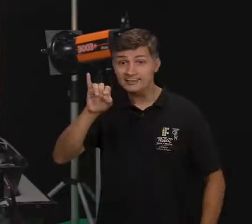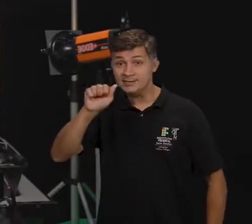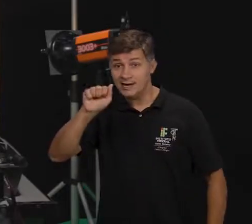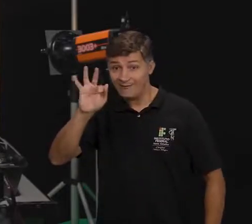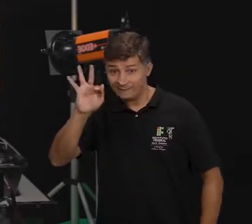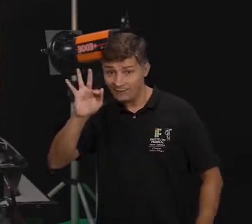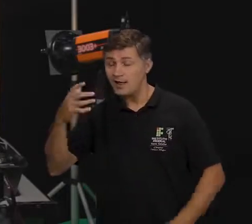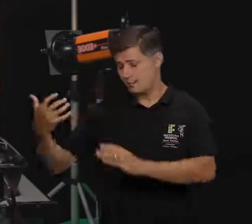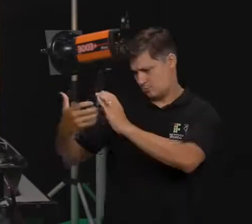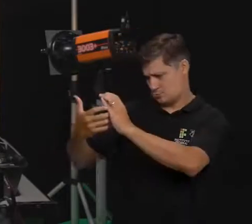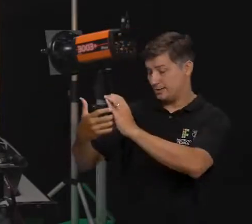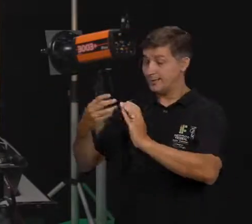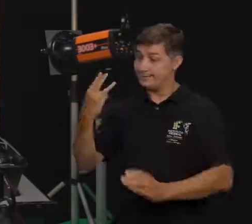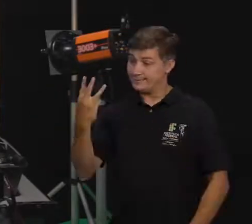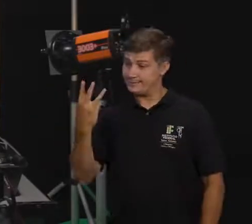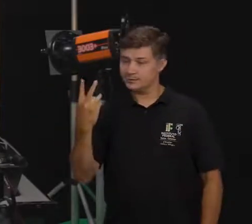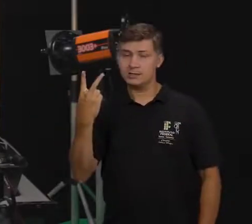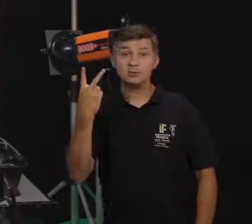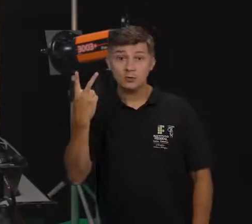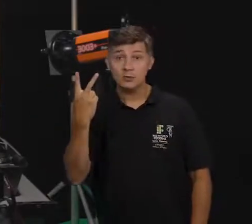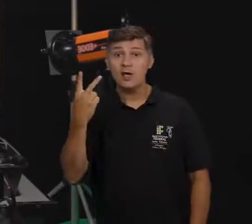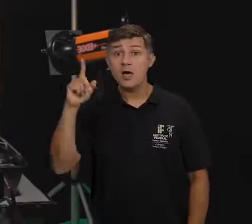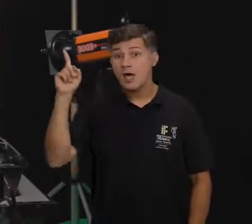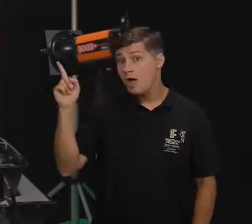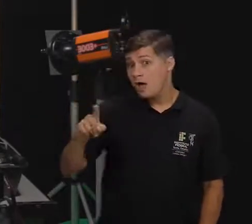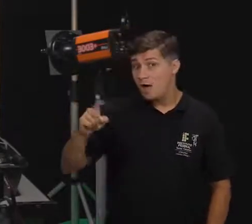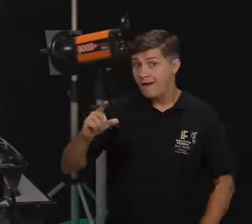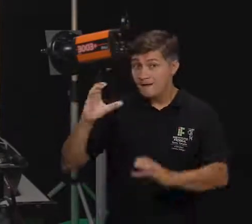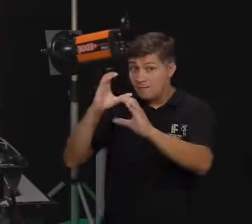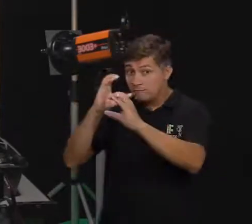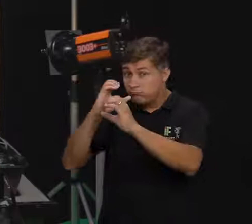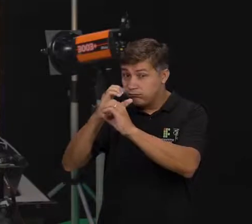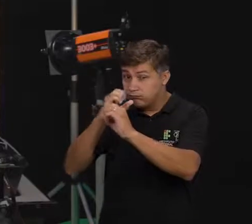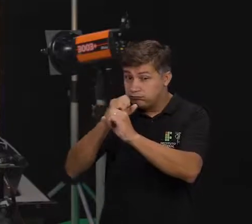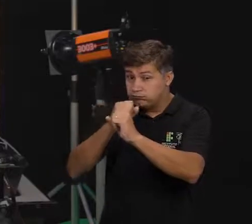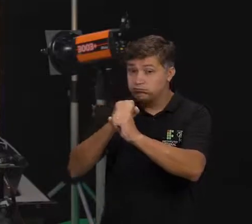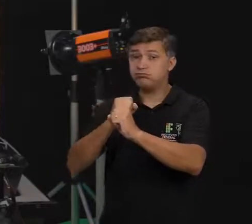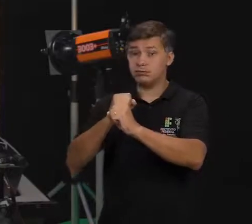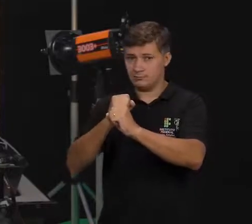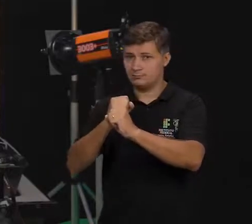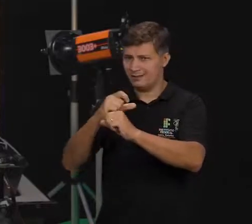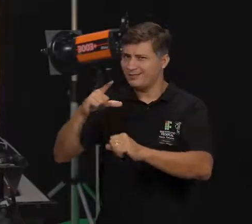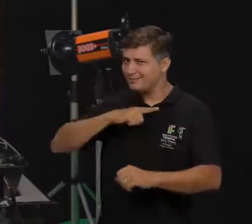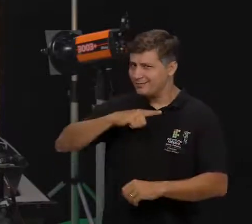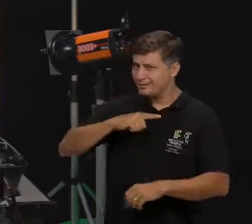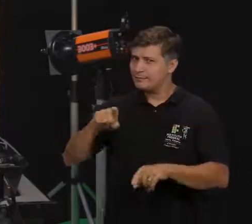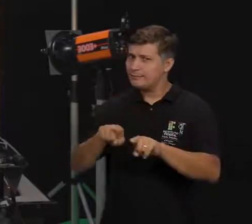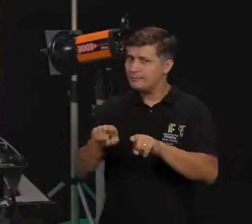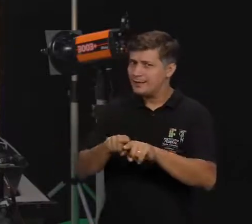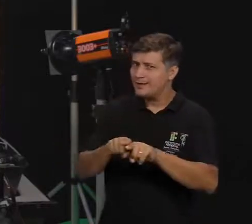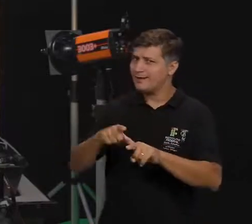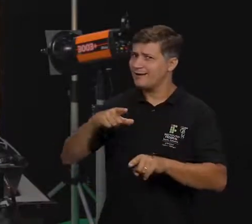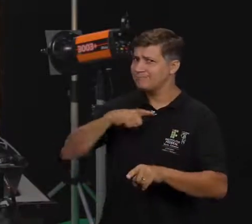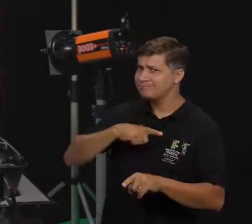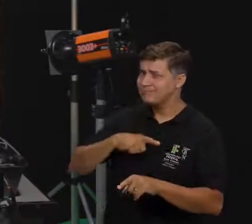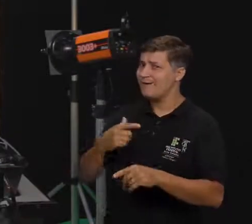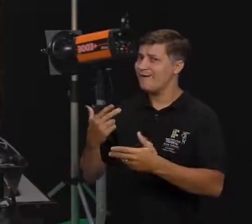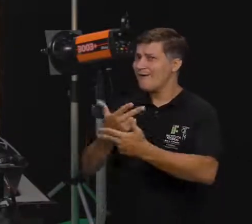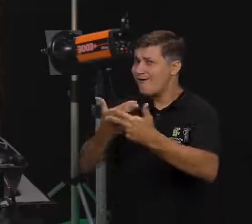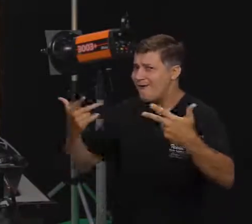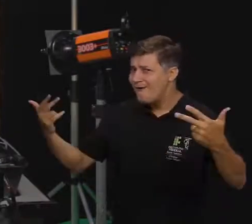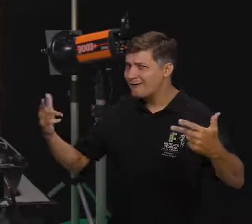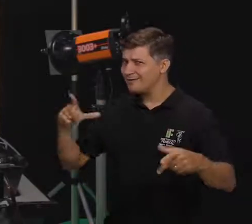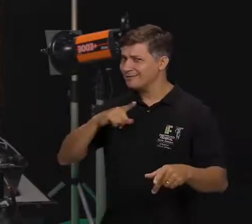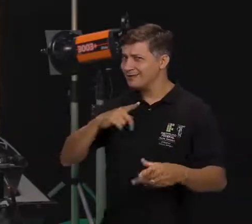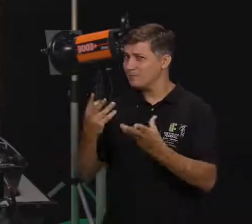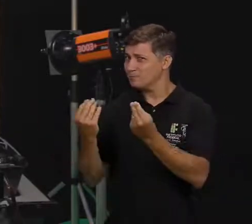32, ou seja, 32 é um diafragma bem fechado. Se é um diafragma bem fechado, ele é um diafragma